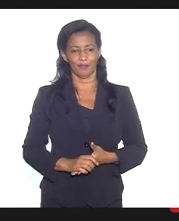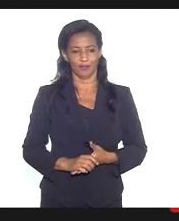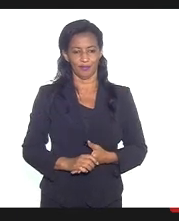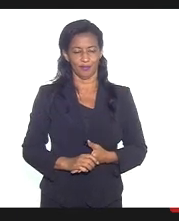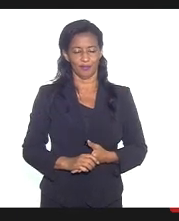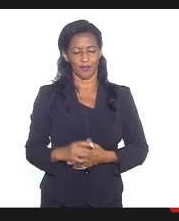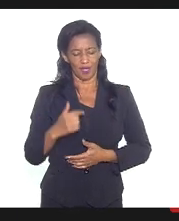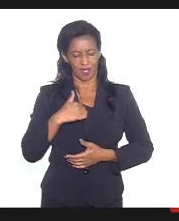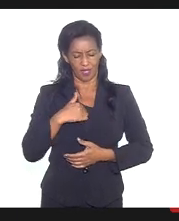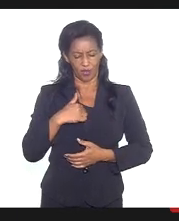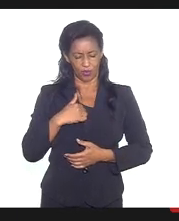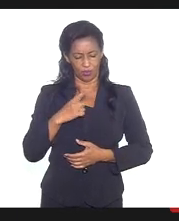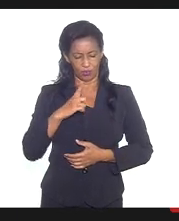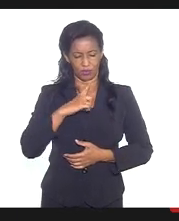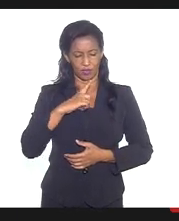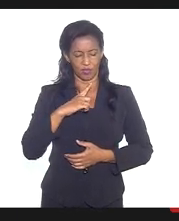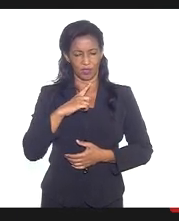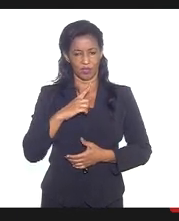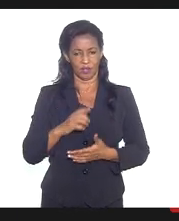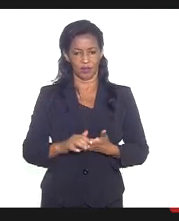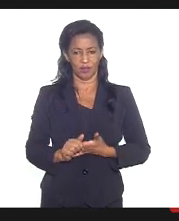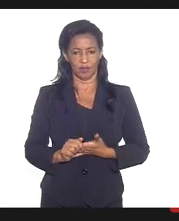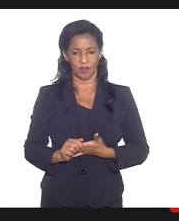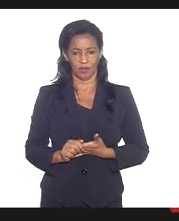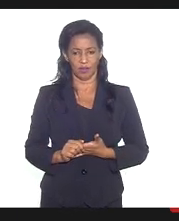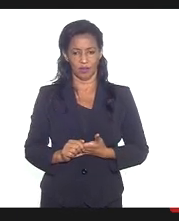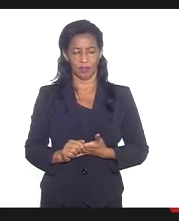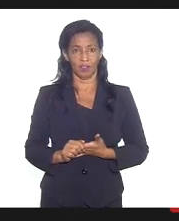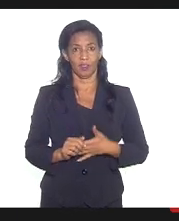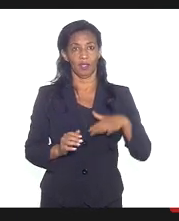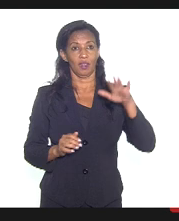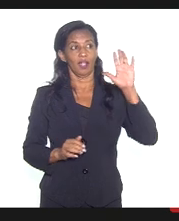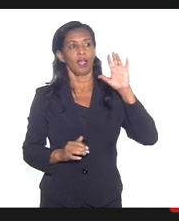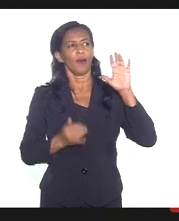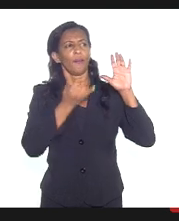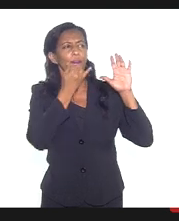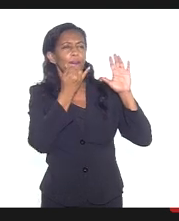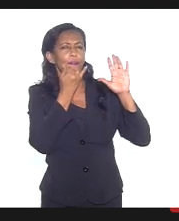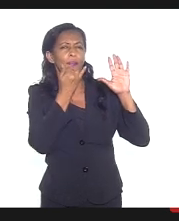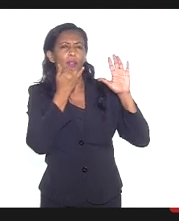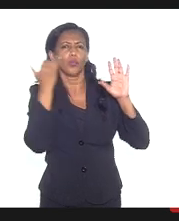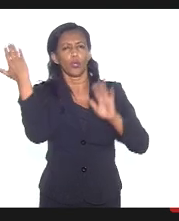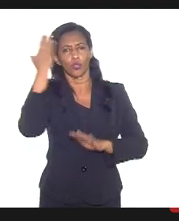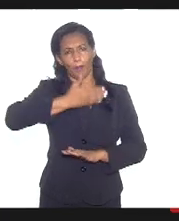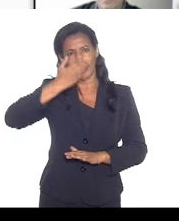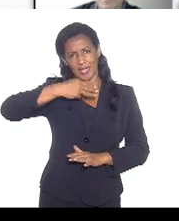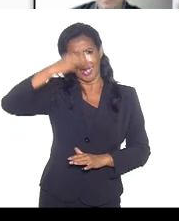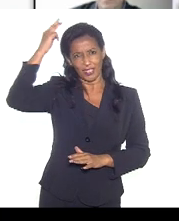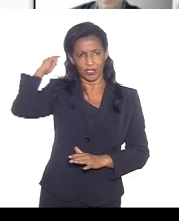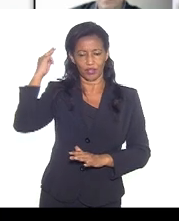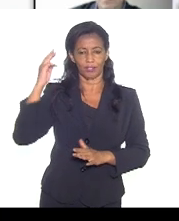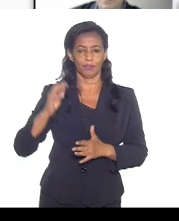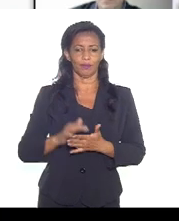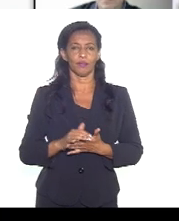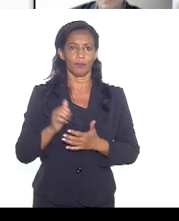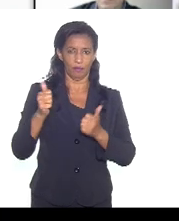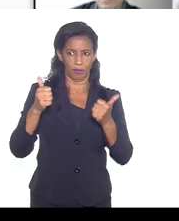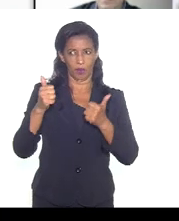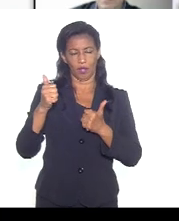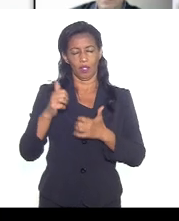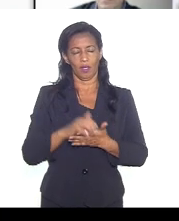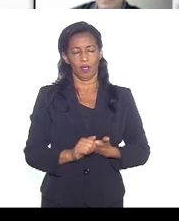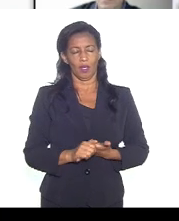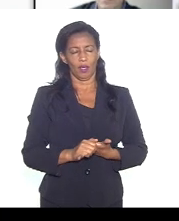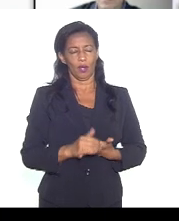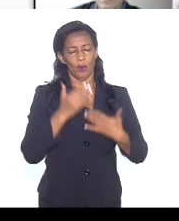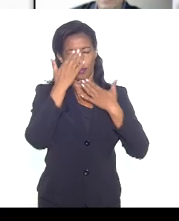que... Duas deputado Luiz Paulo, só para dizer que estou... Perdão, me perdoe, só para dizer que estou aqui, ok? Perdão. Muito obrigado, deputado Márcio Pacheco,